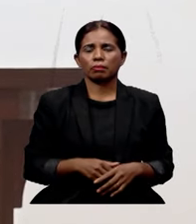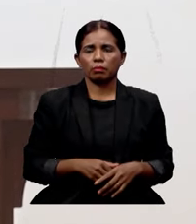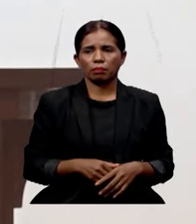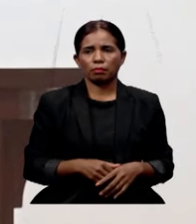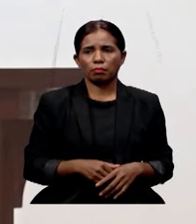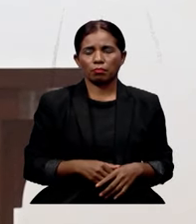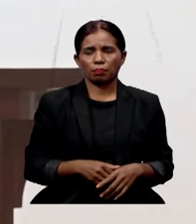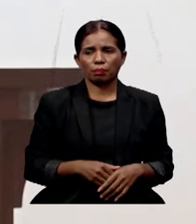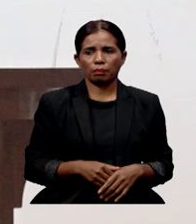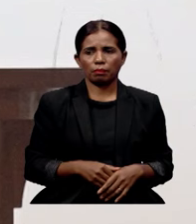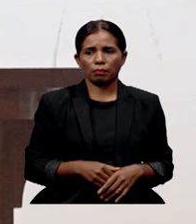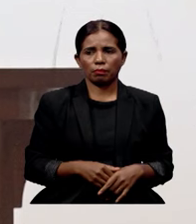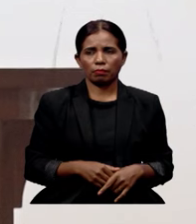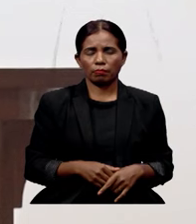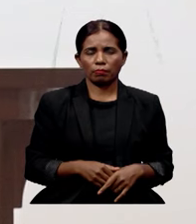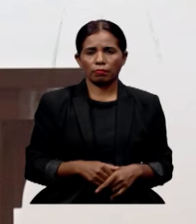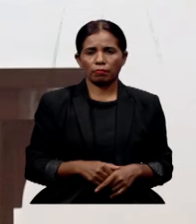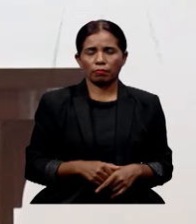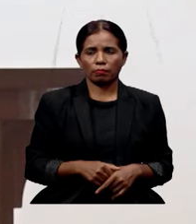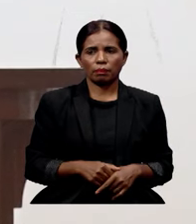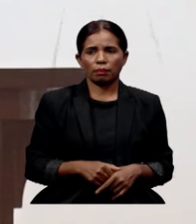De juni.